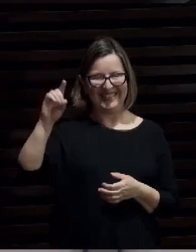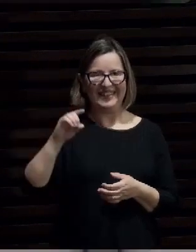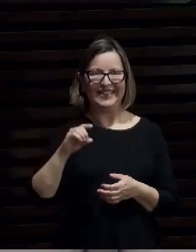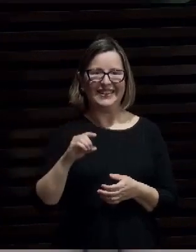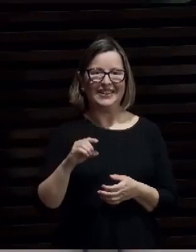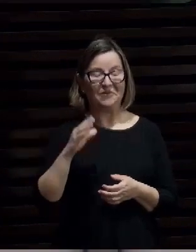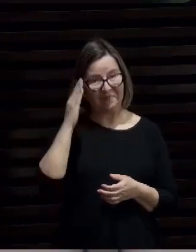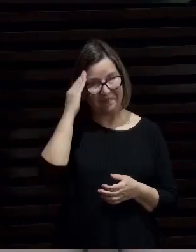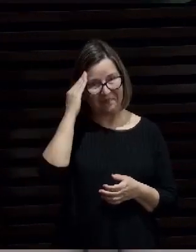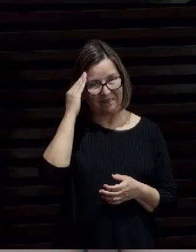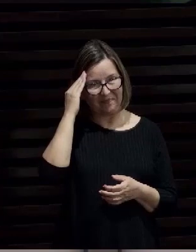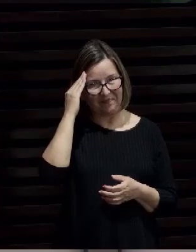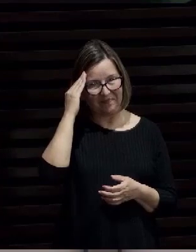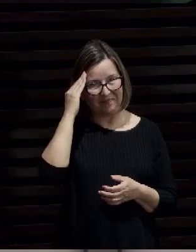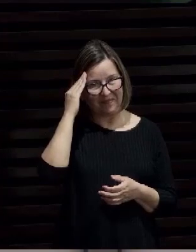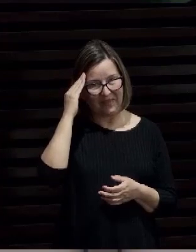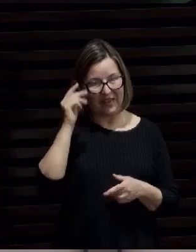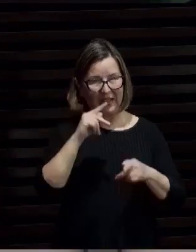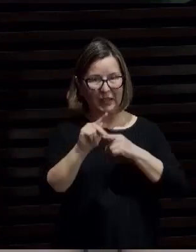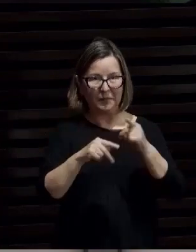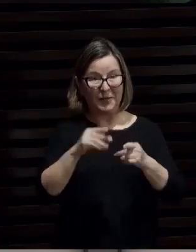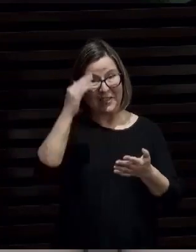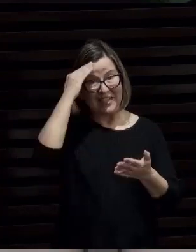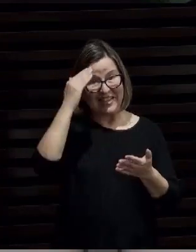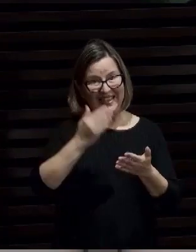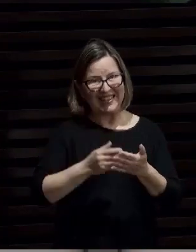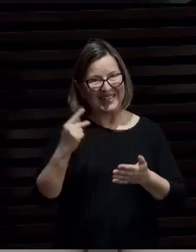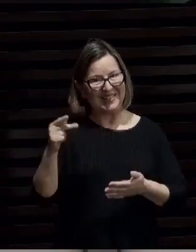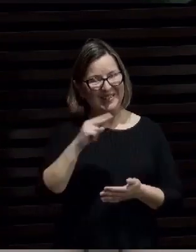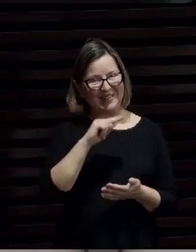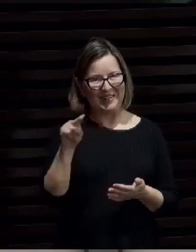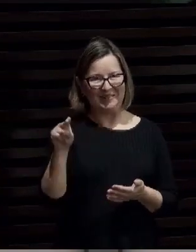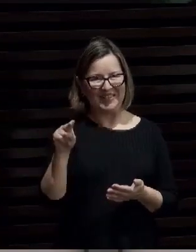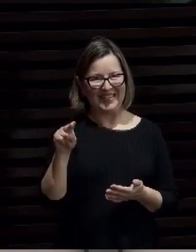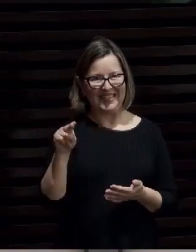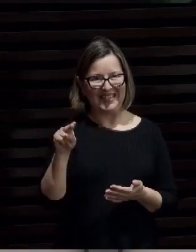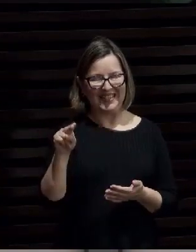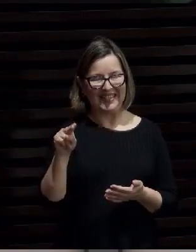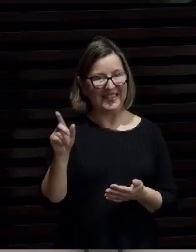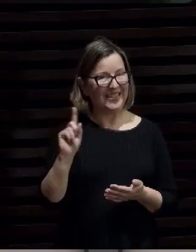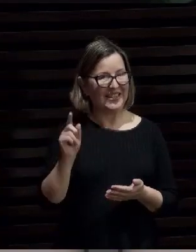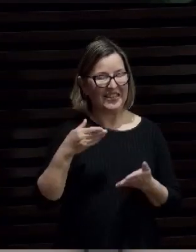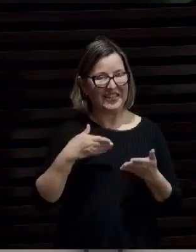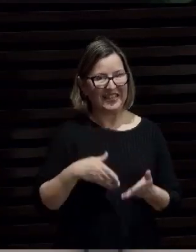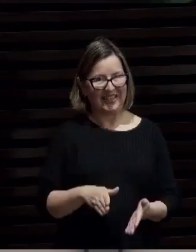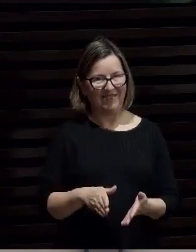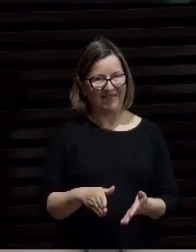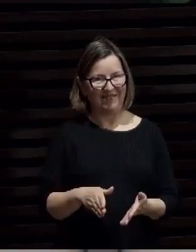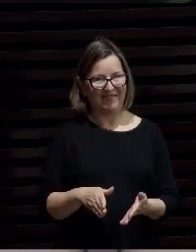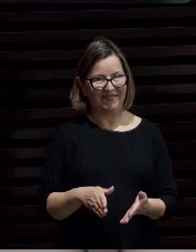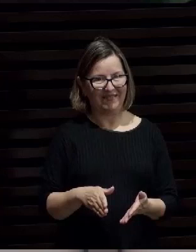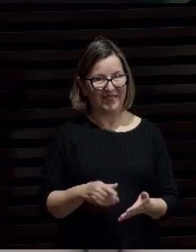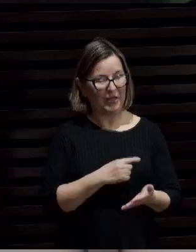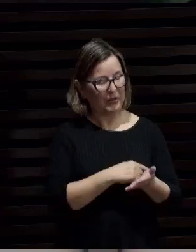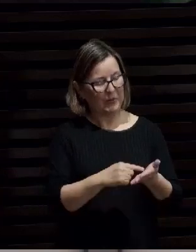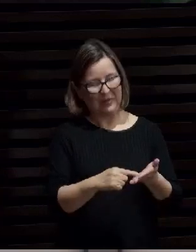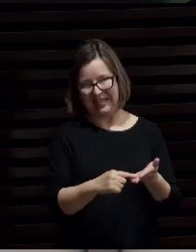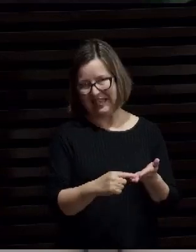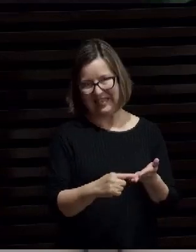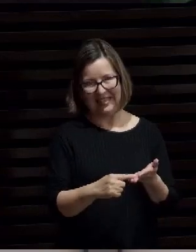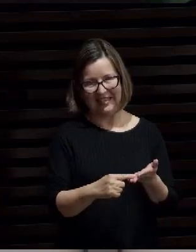a saber, os que creem no seu nome, os quais não nasceram do sangue,